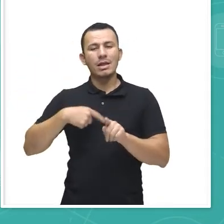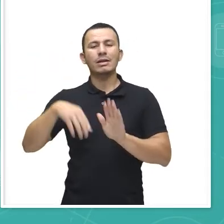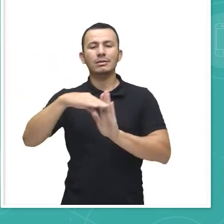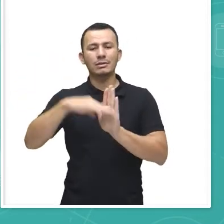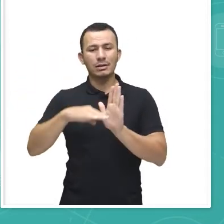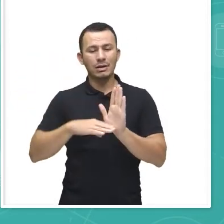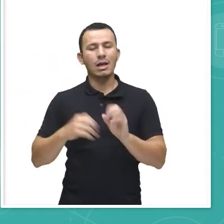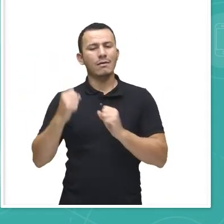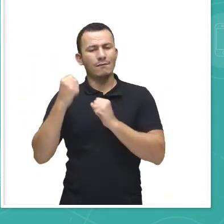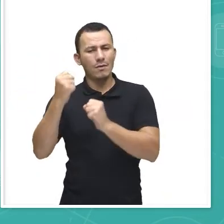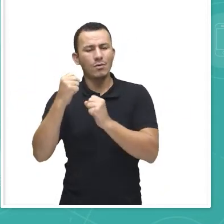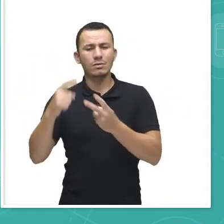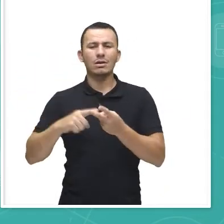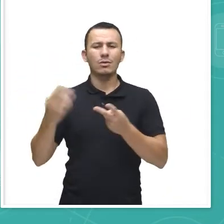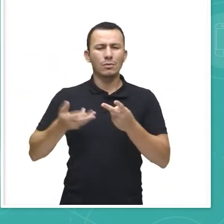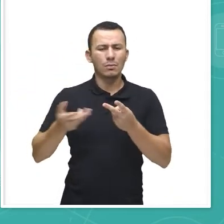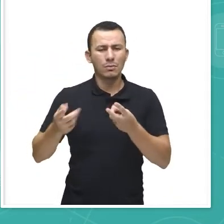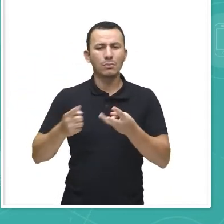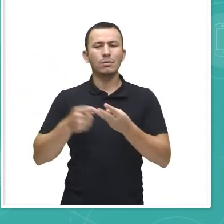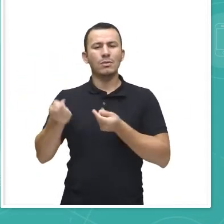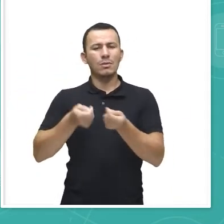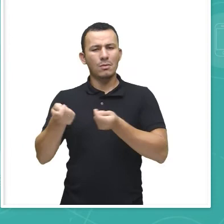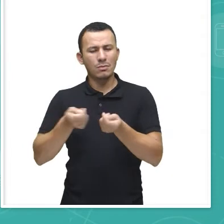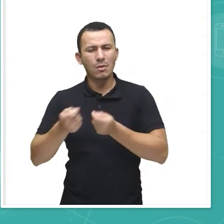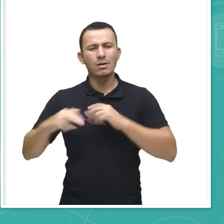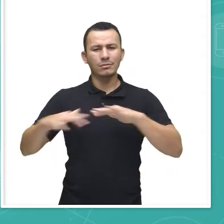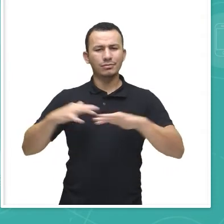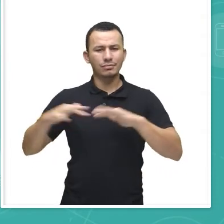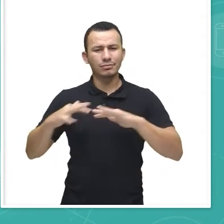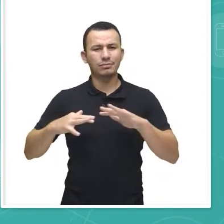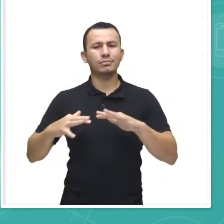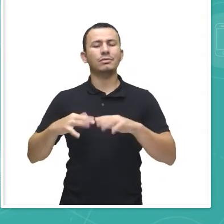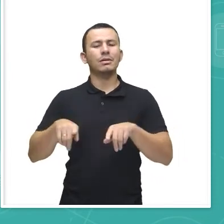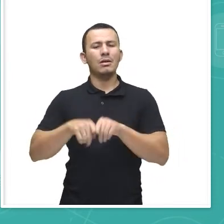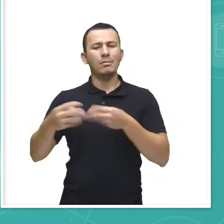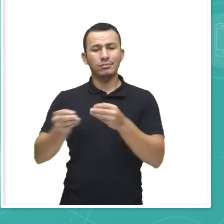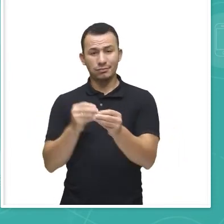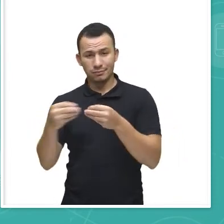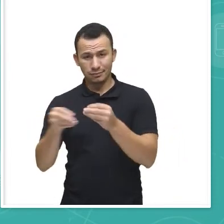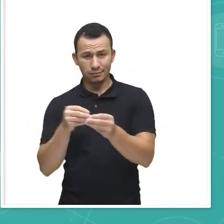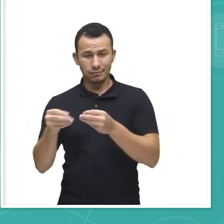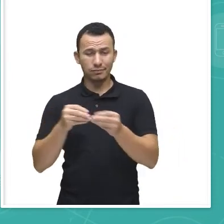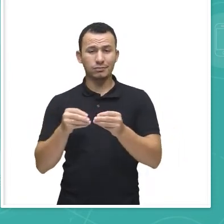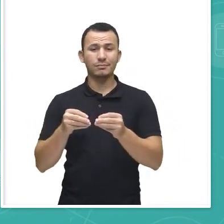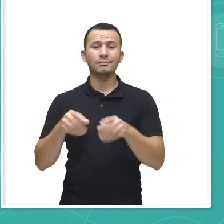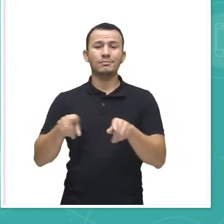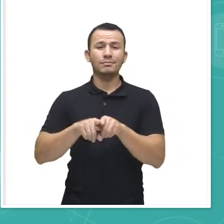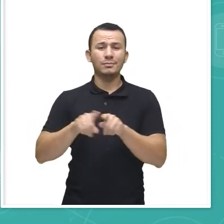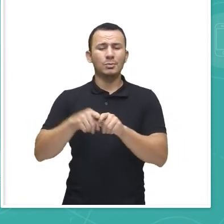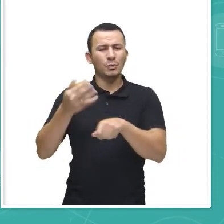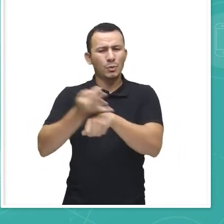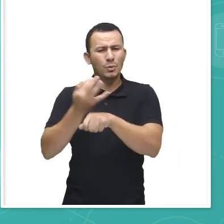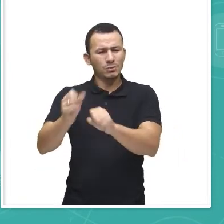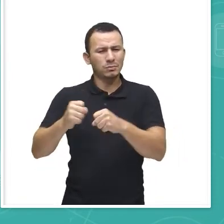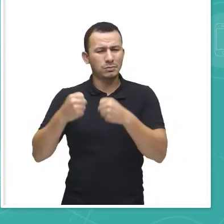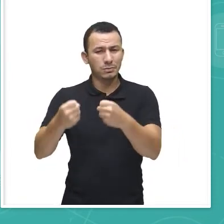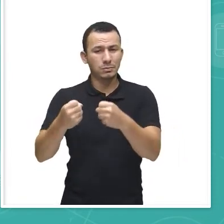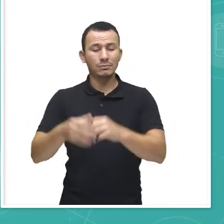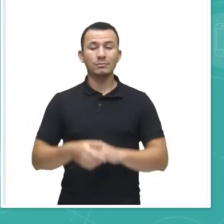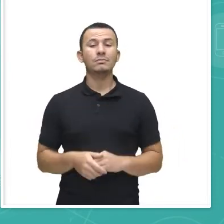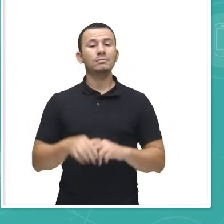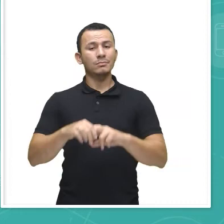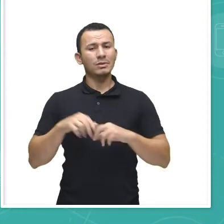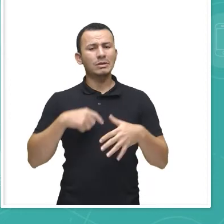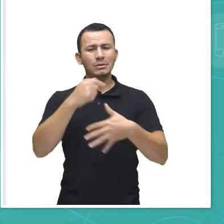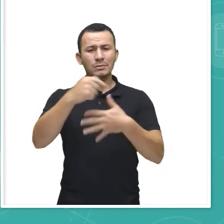força, velocidade, equilíbrio, agilidade, coordenação, flexibilidade e resistência. Então, por isso que é uma